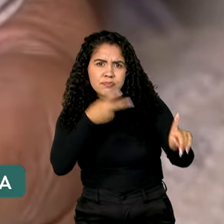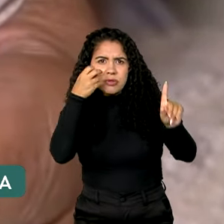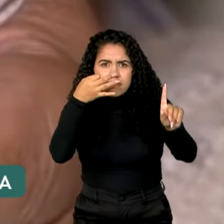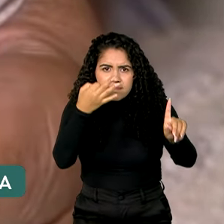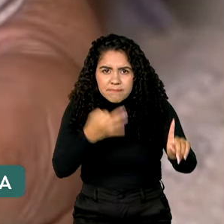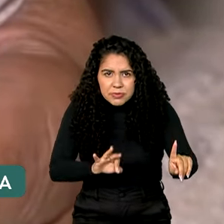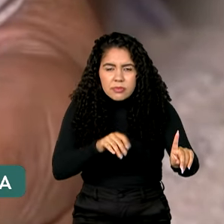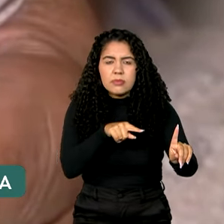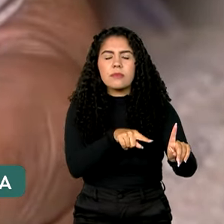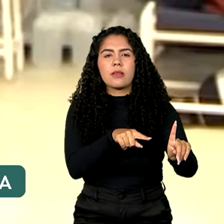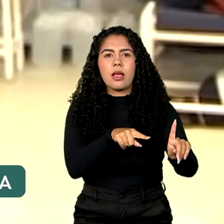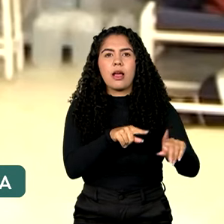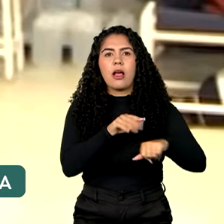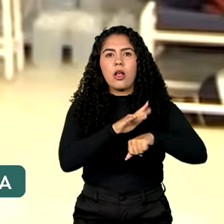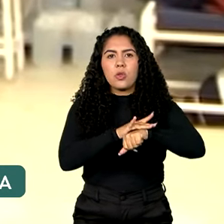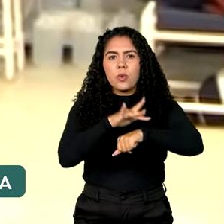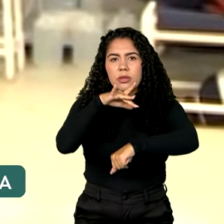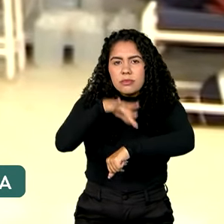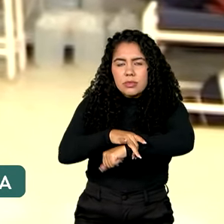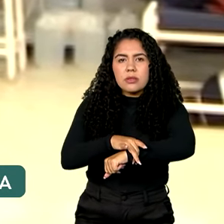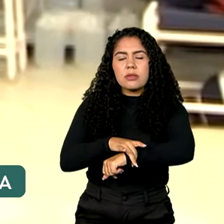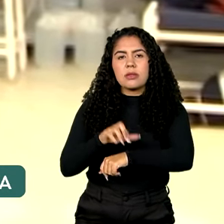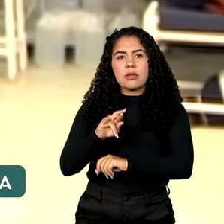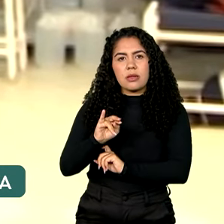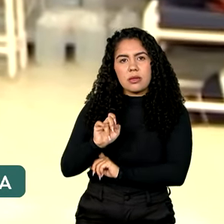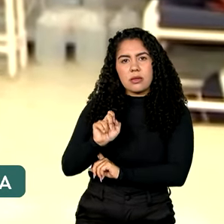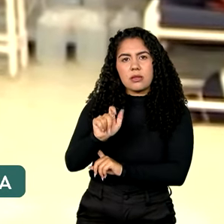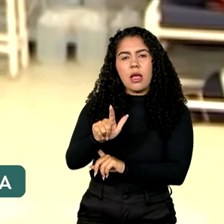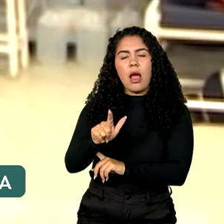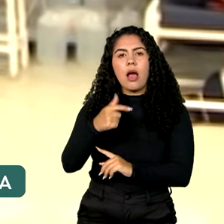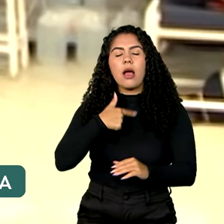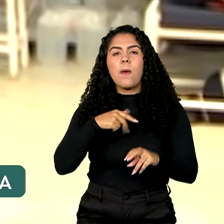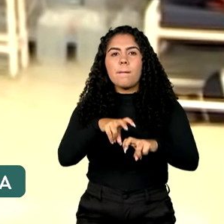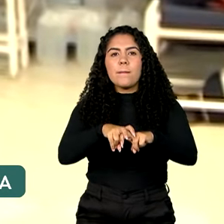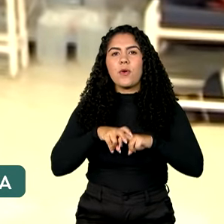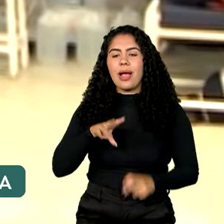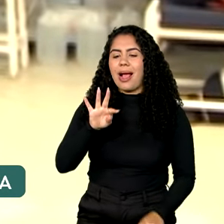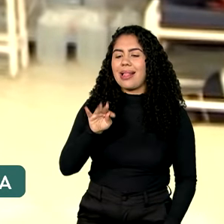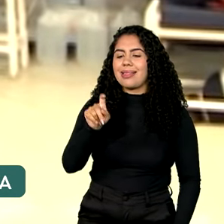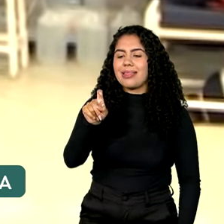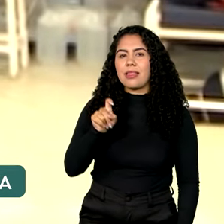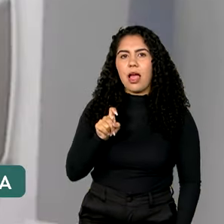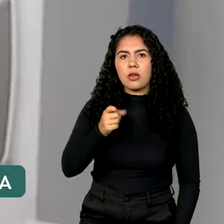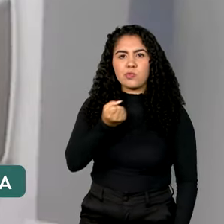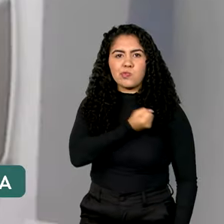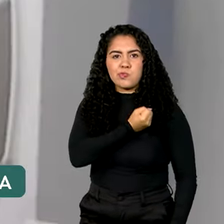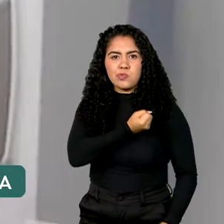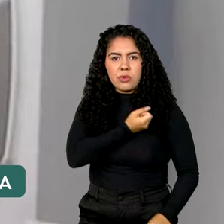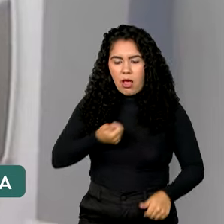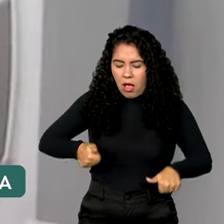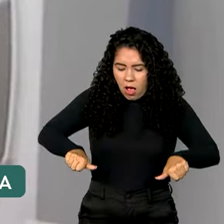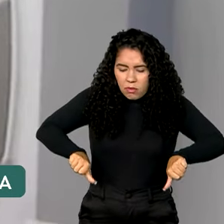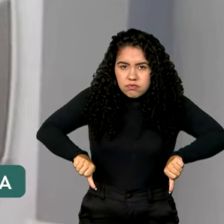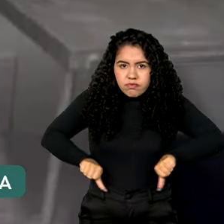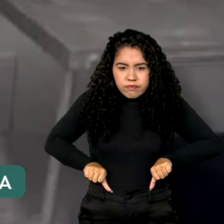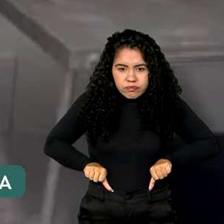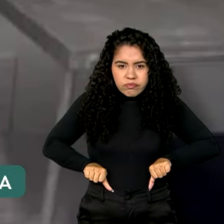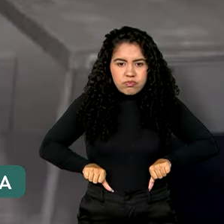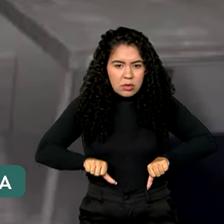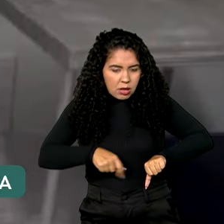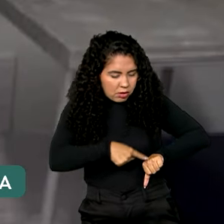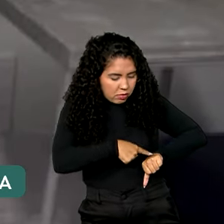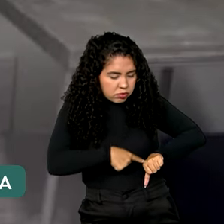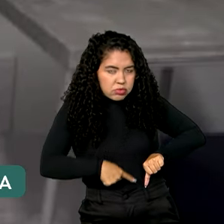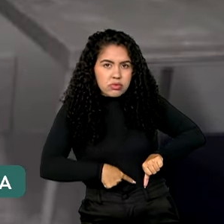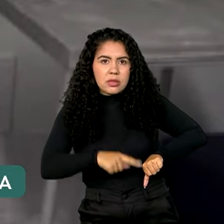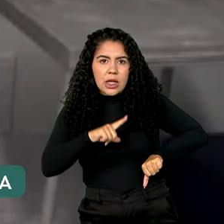crônica e ela é avaliada pela taxa de filtração que os rins têm, né? A taxa de filtração, isso é baseado num